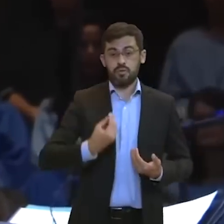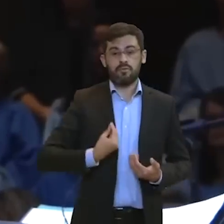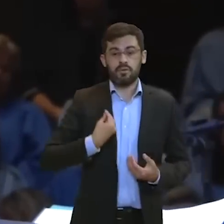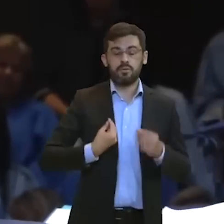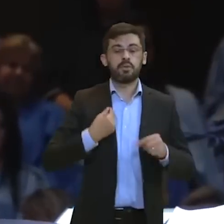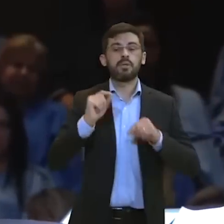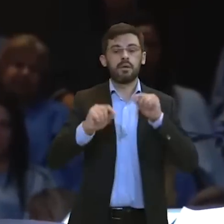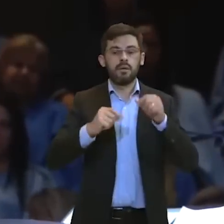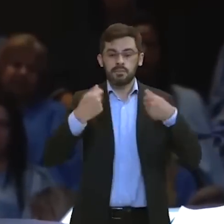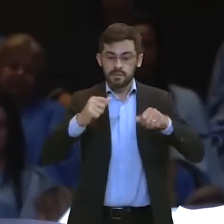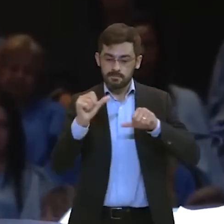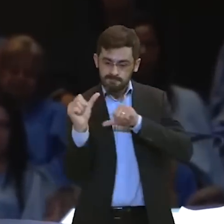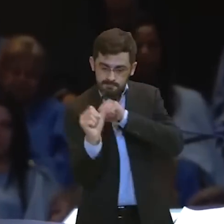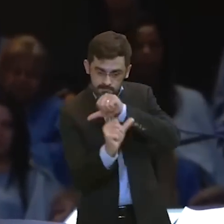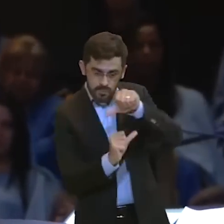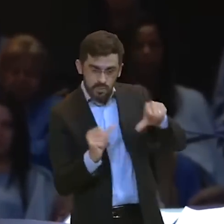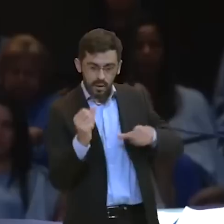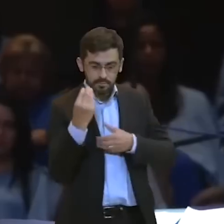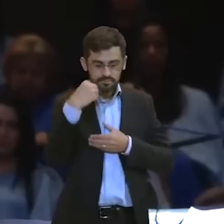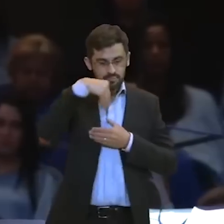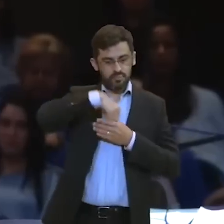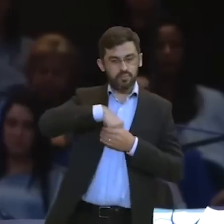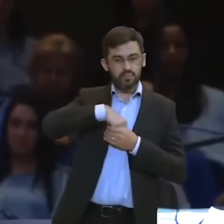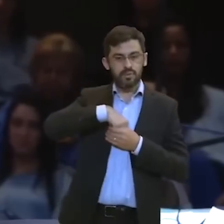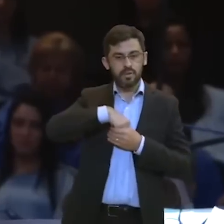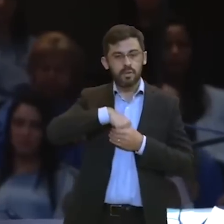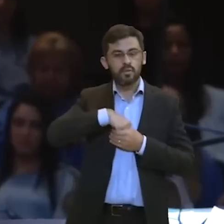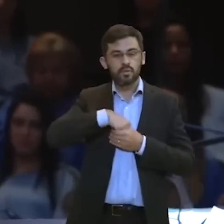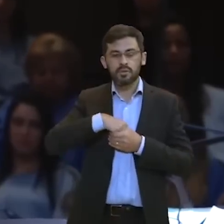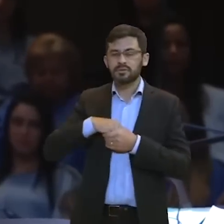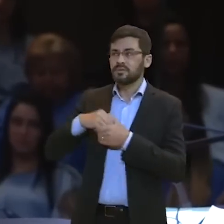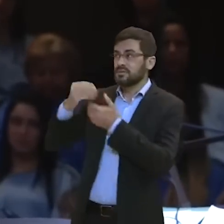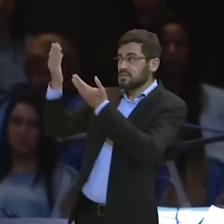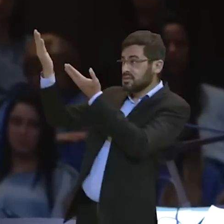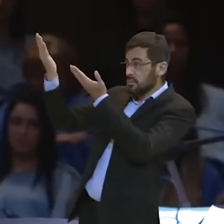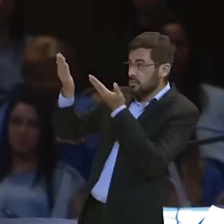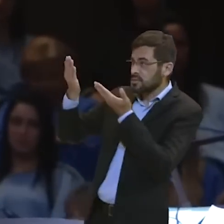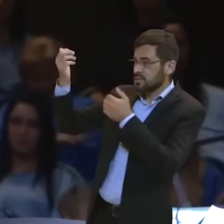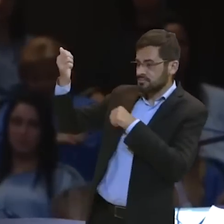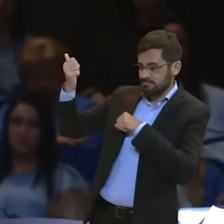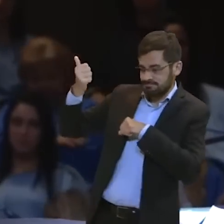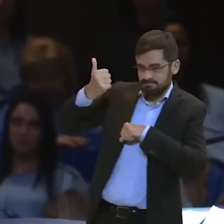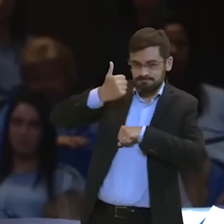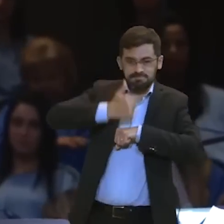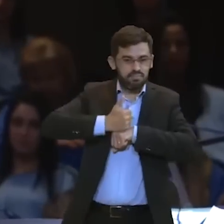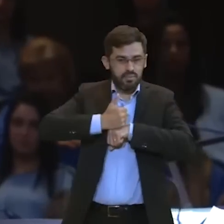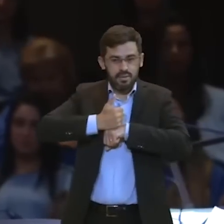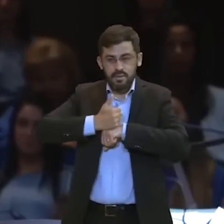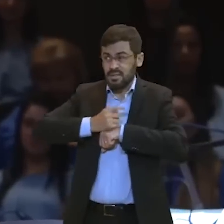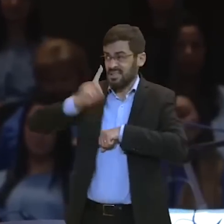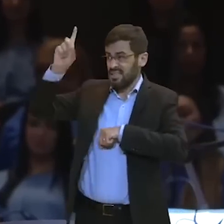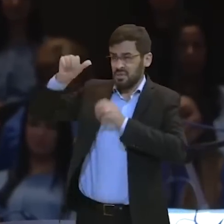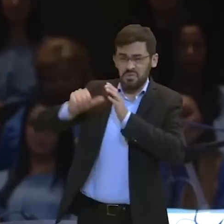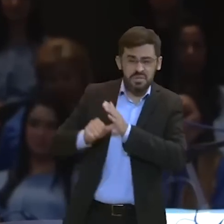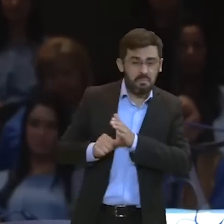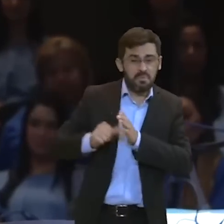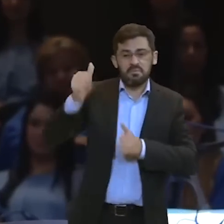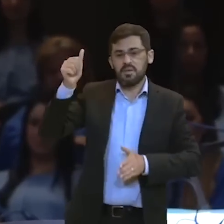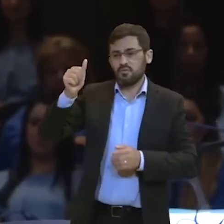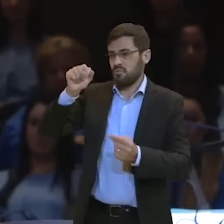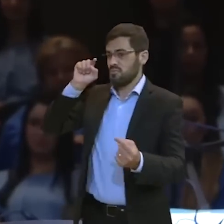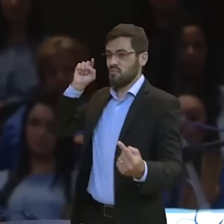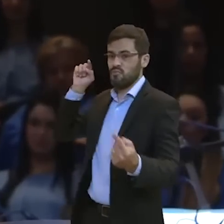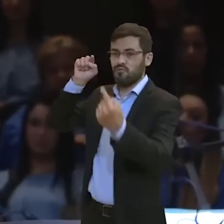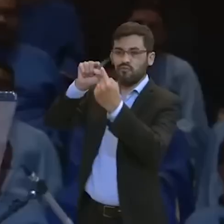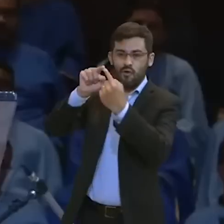mudar é aqui dentro. A gente coloca o Senhor em primeiro lugar, como alvo absoluto da nossa vida,